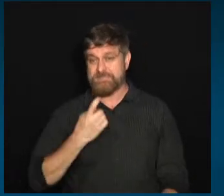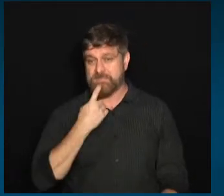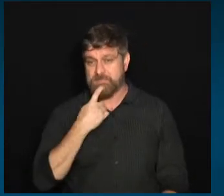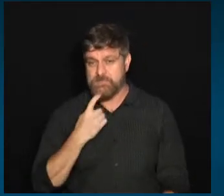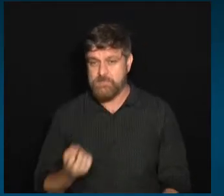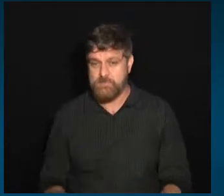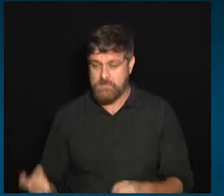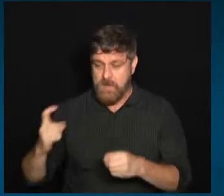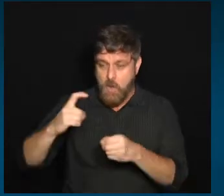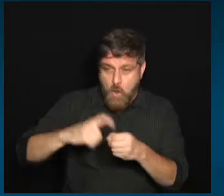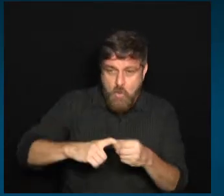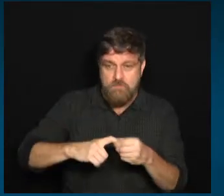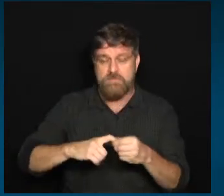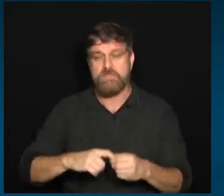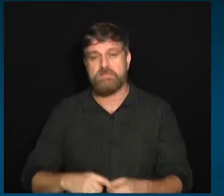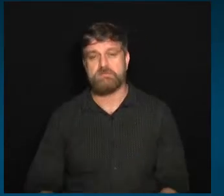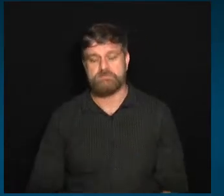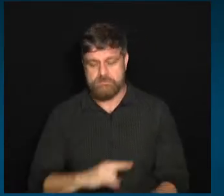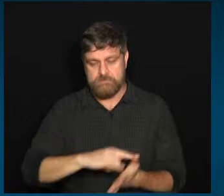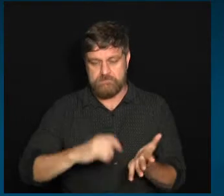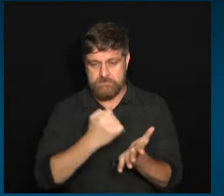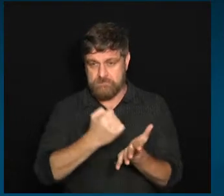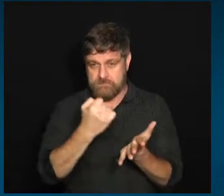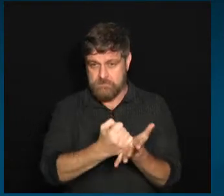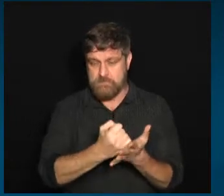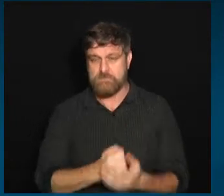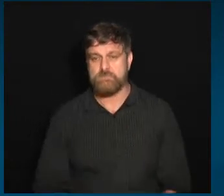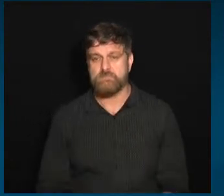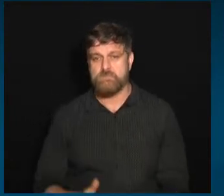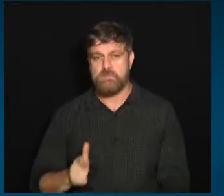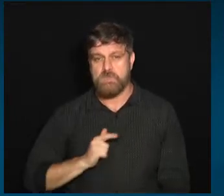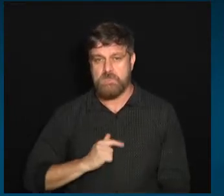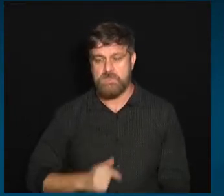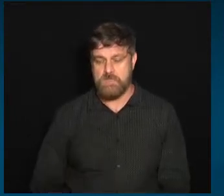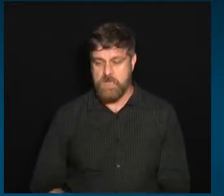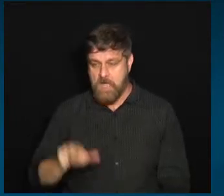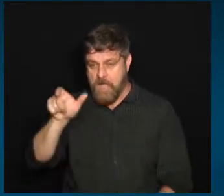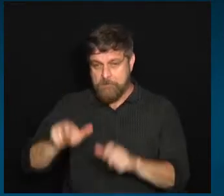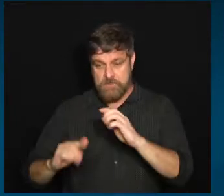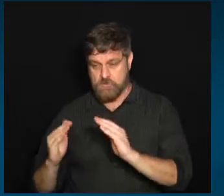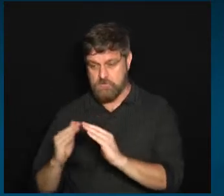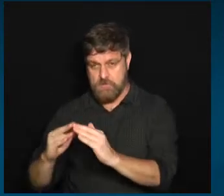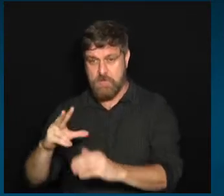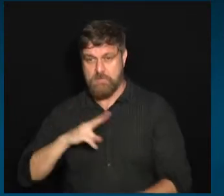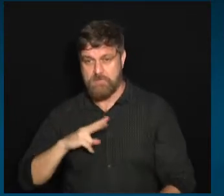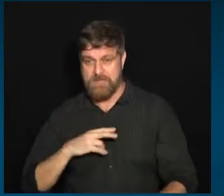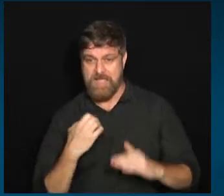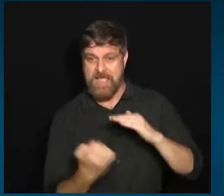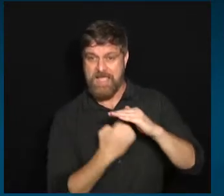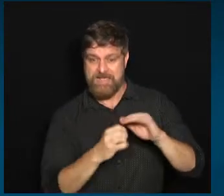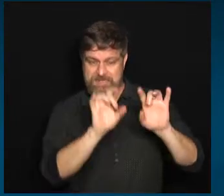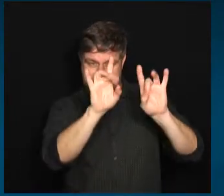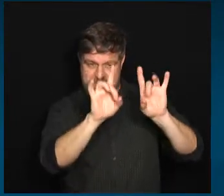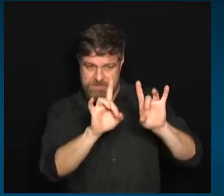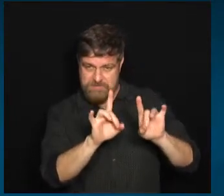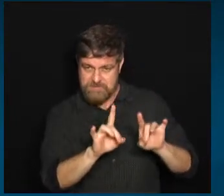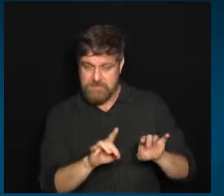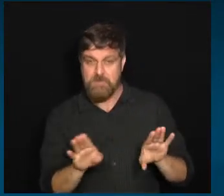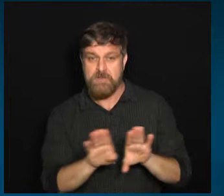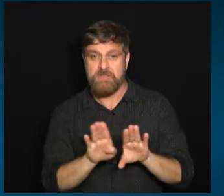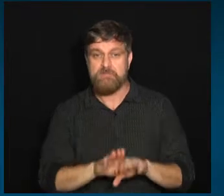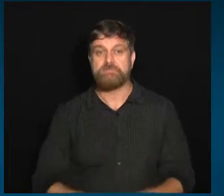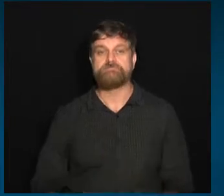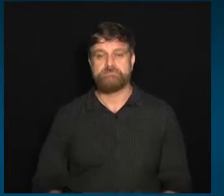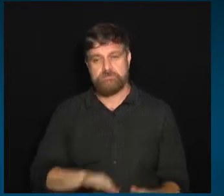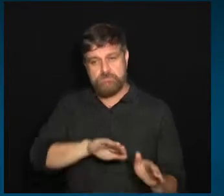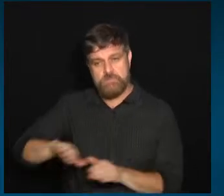por meio de celebração de contrato a ser firmado entre proprietários de imóveis e empresa especializada. Também de autoria